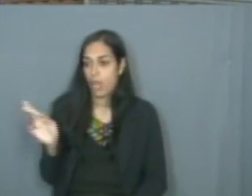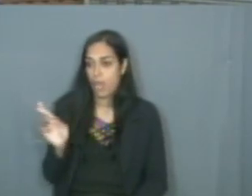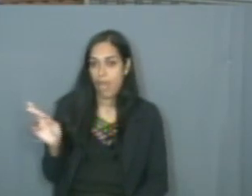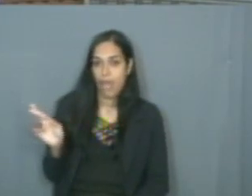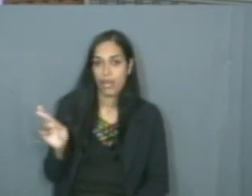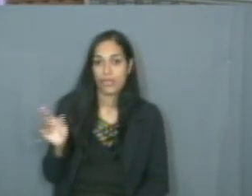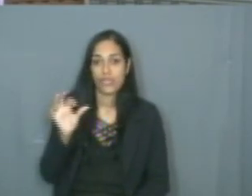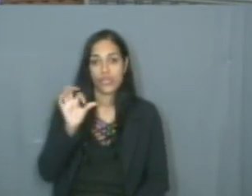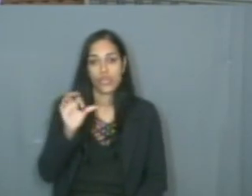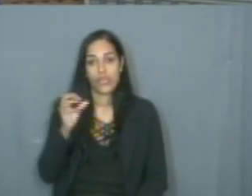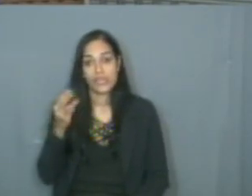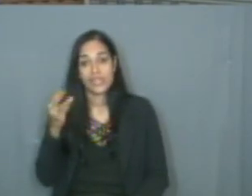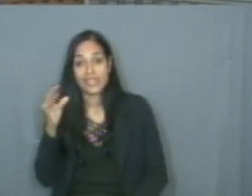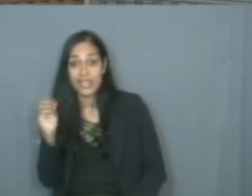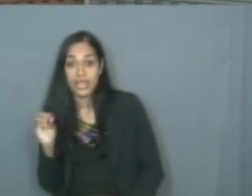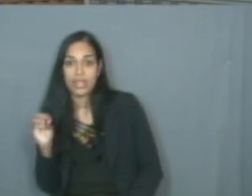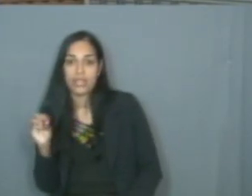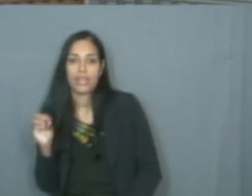44.930,